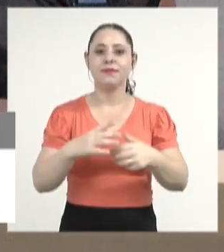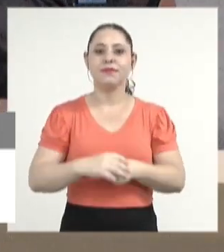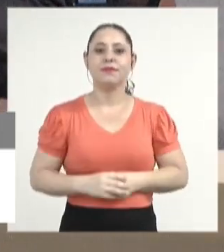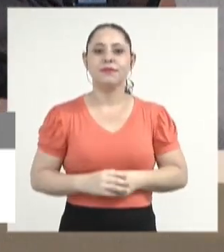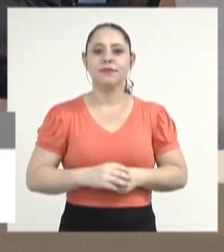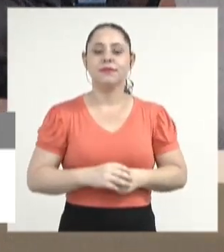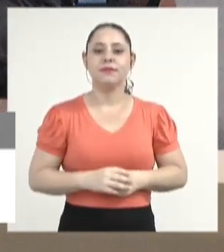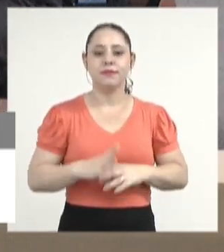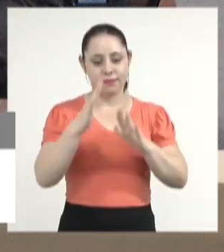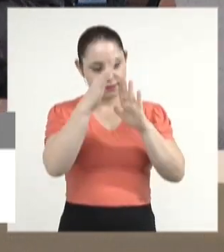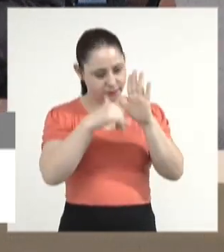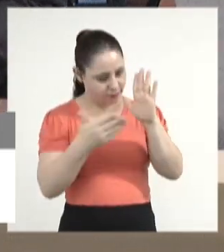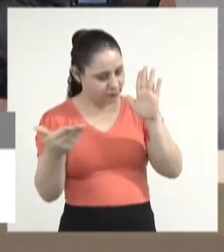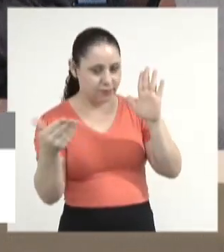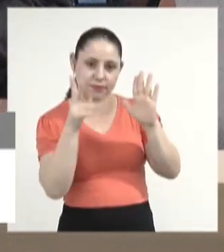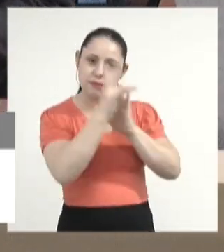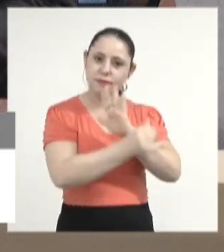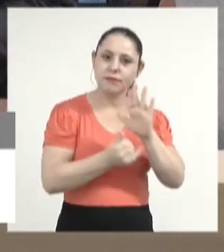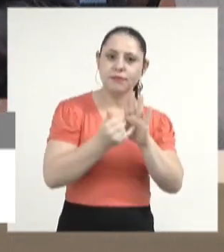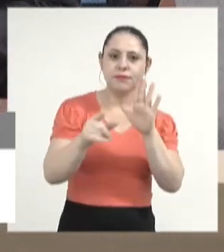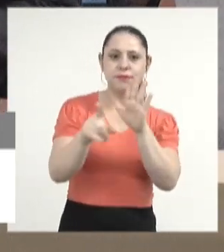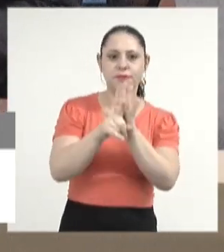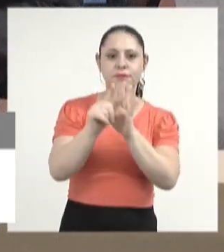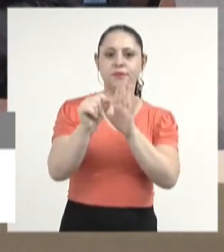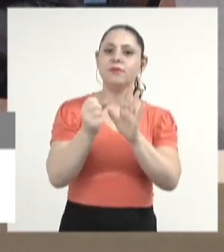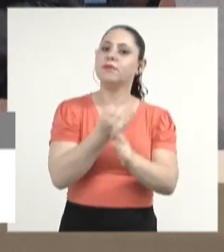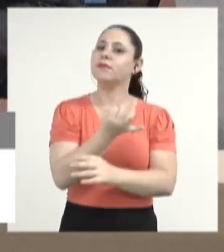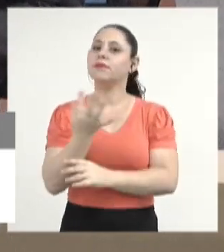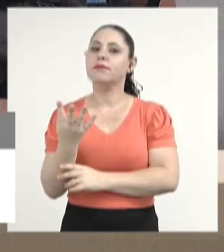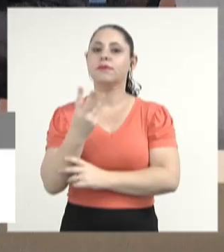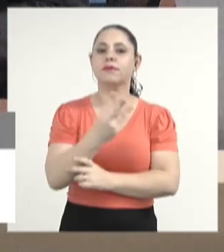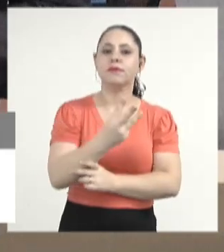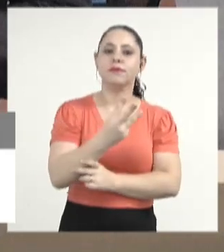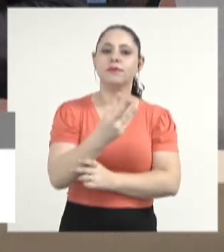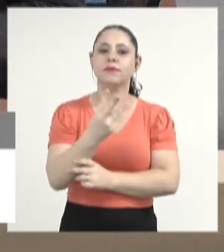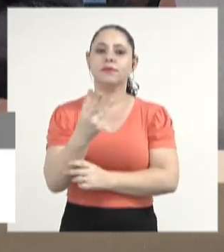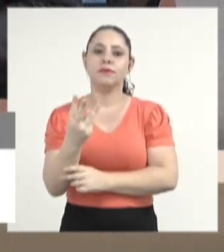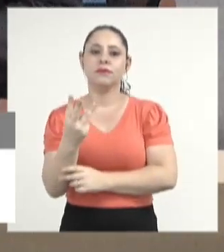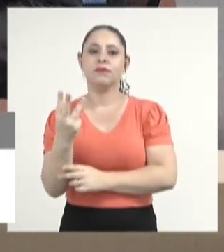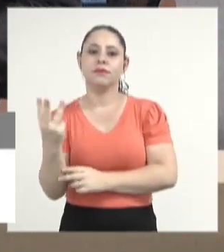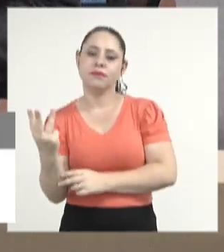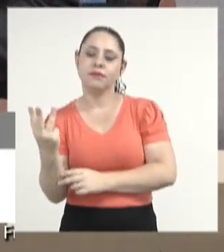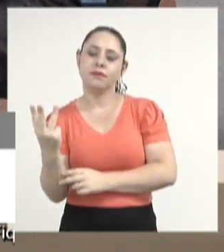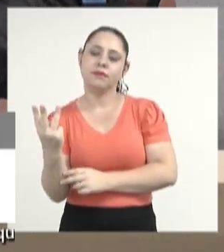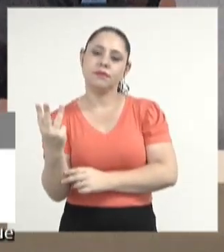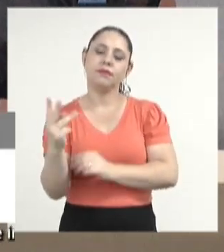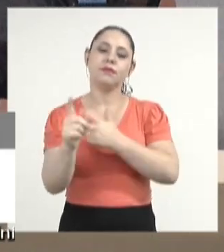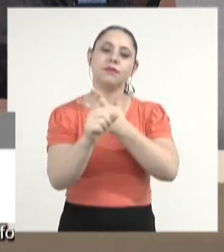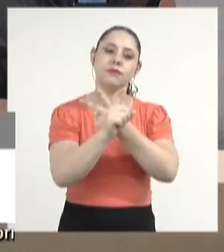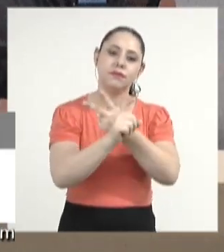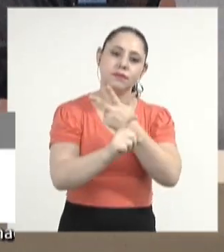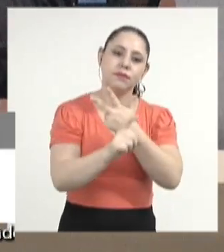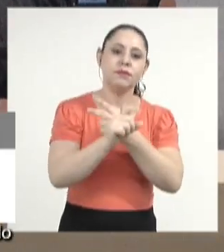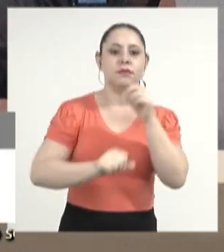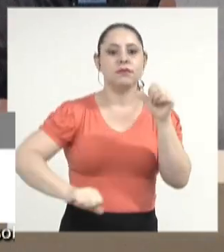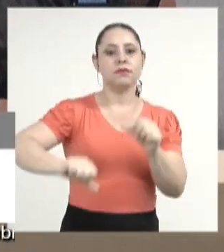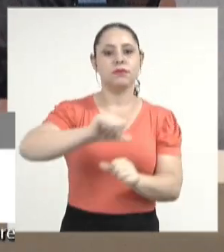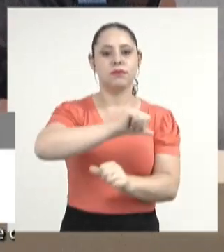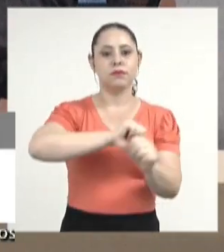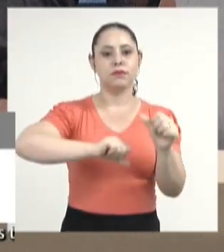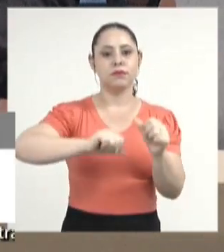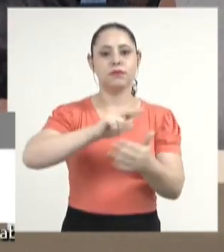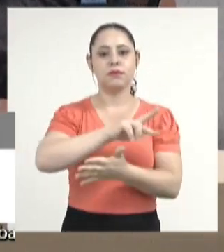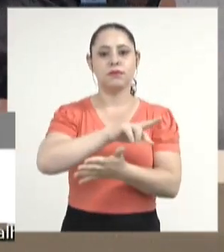está previsto na pauta de hoje o projeto de lei de número 333 do Executivo, que altera